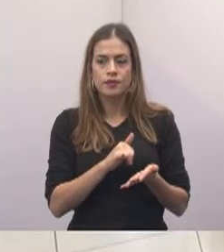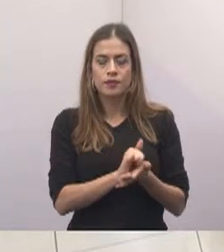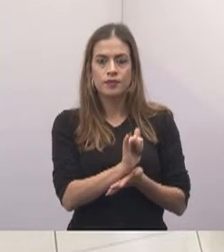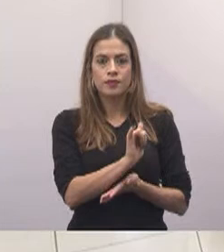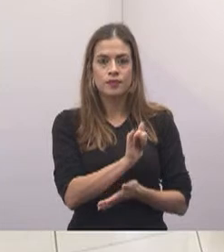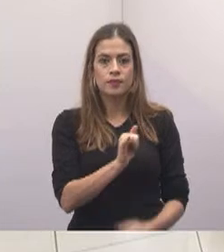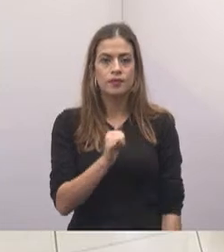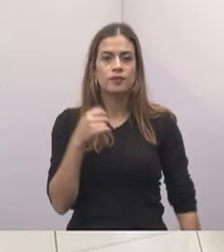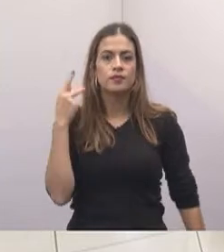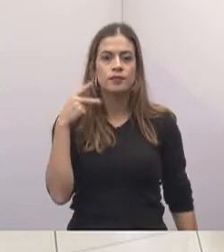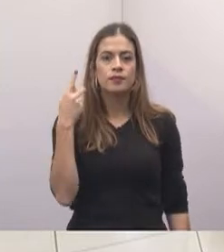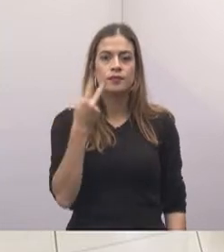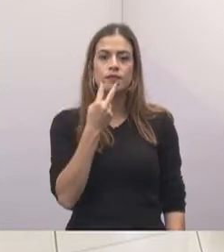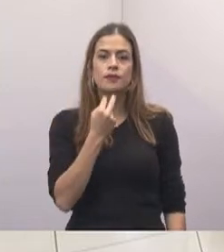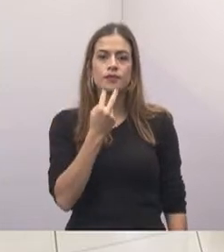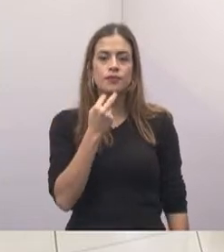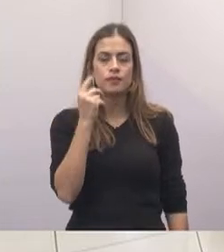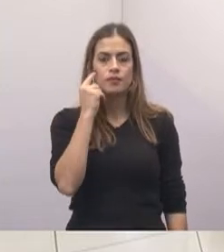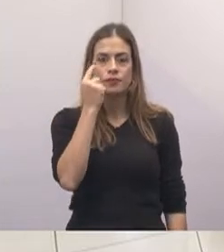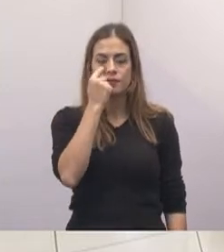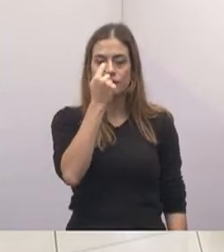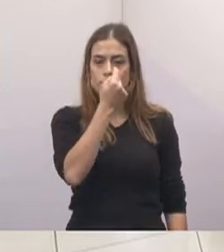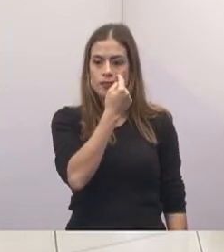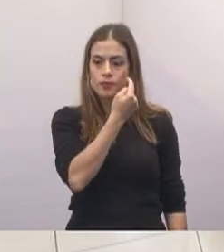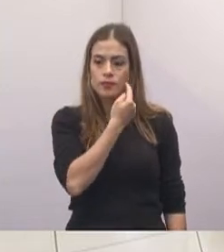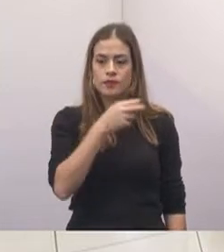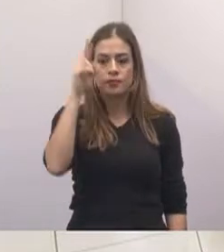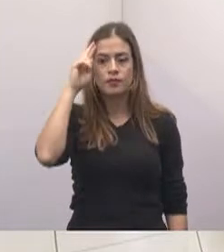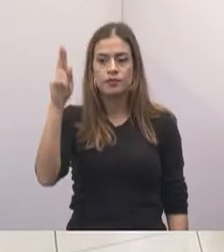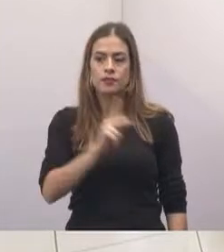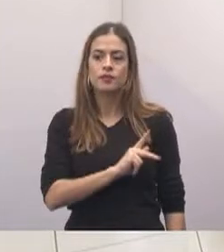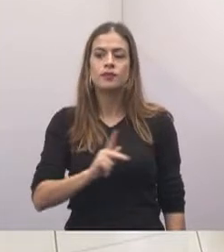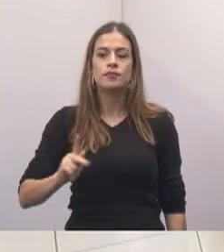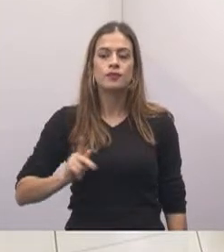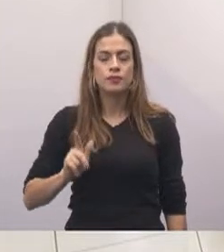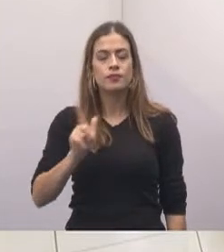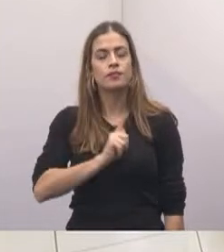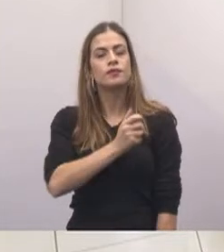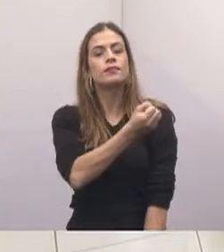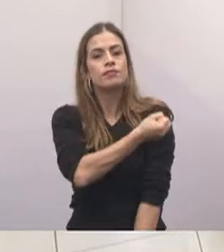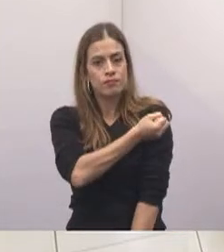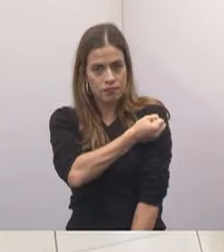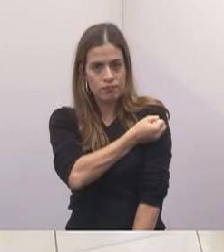do vereador Valmir do Parque Meia Lua. Senhor presidente, temos quórum.